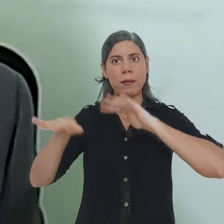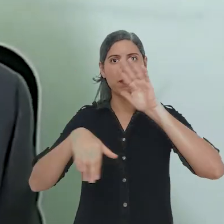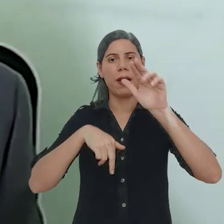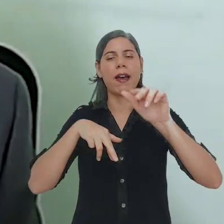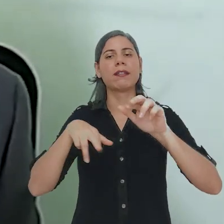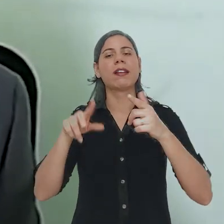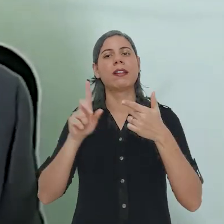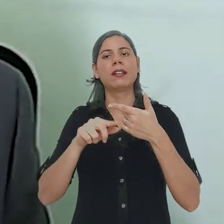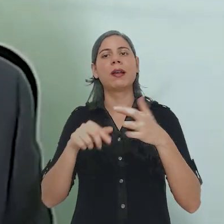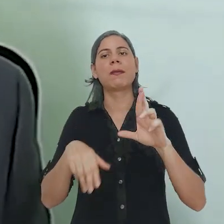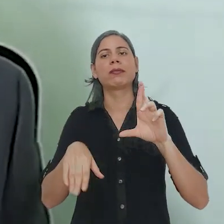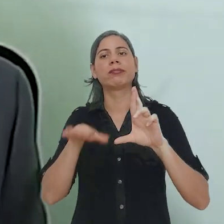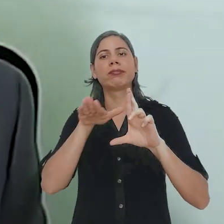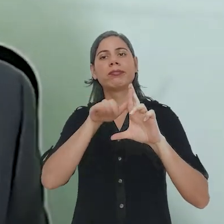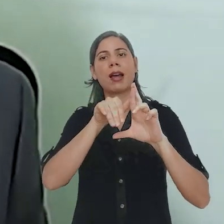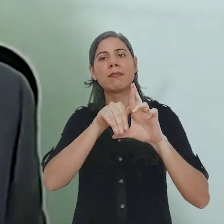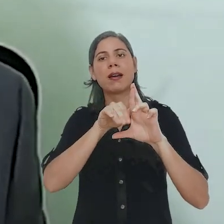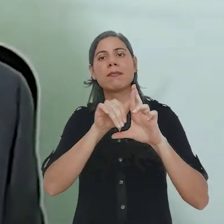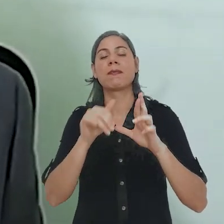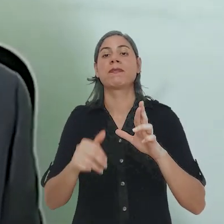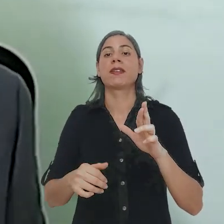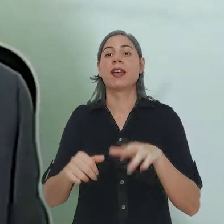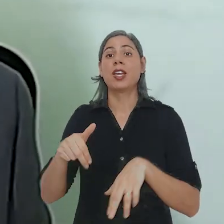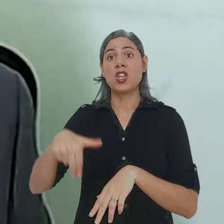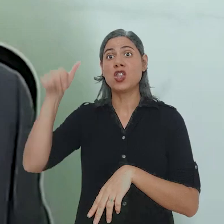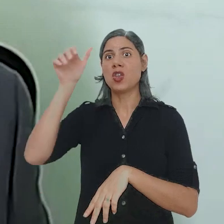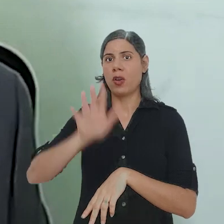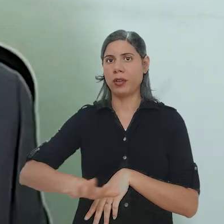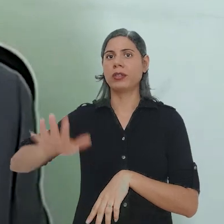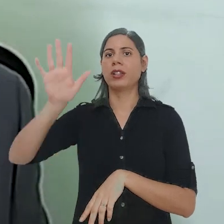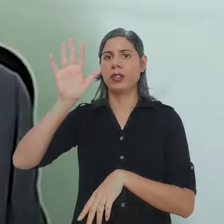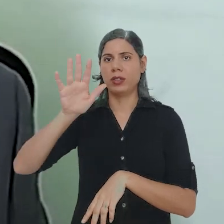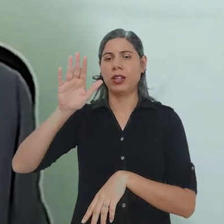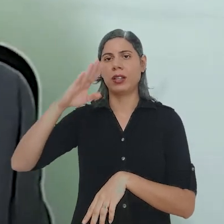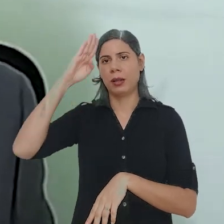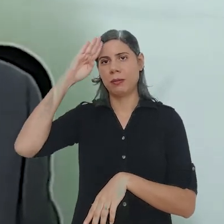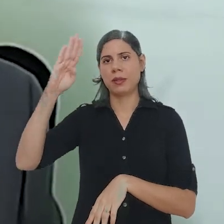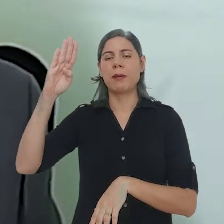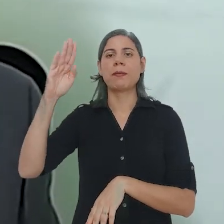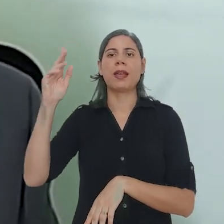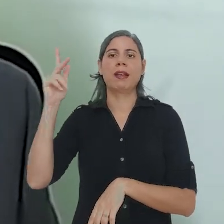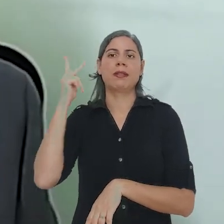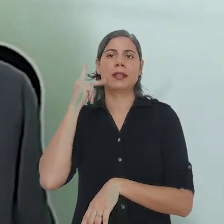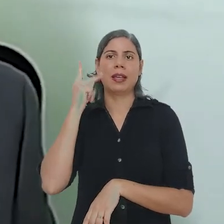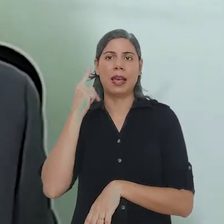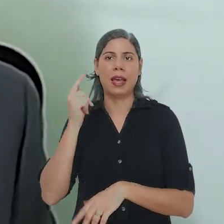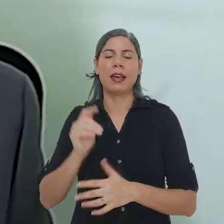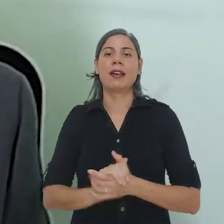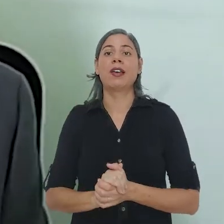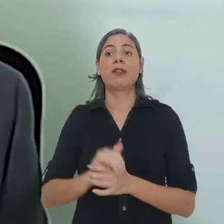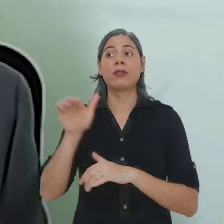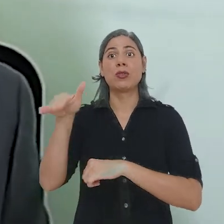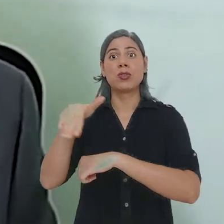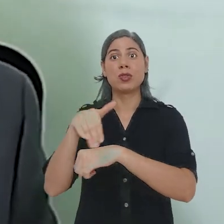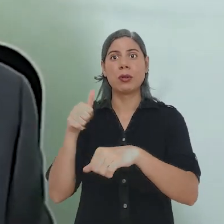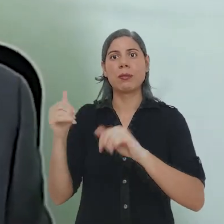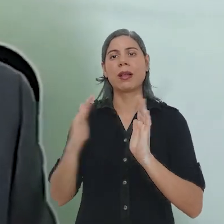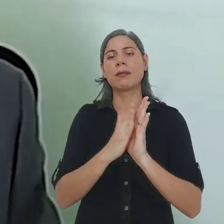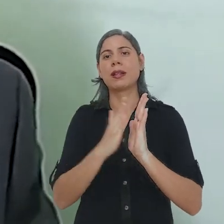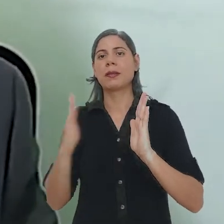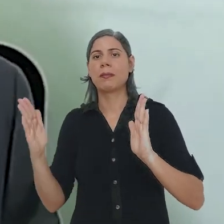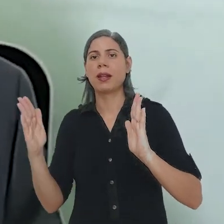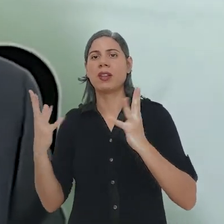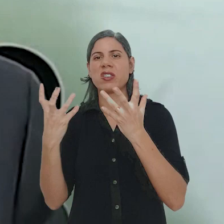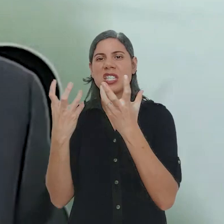convocadas e recrutadas. E aí muitos nordestinos, e aí especialmente os nordestinos do Ceará, convocados porque naquela